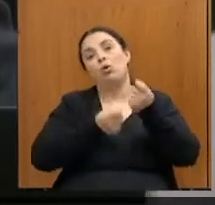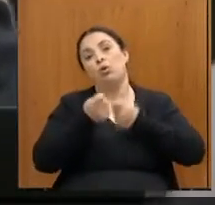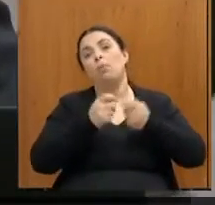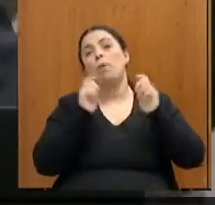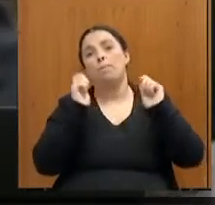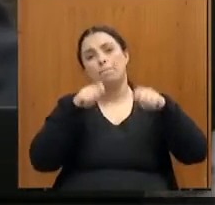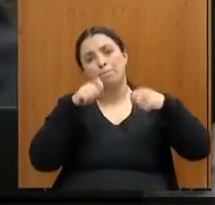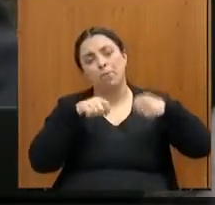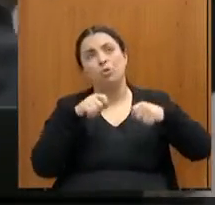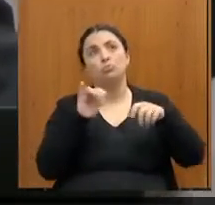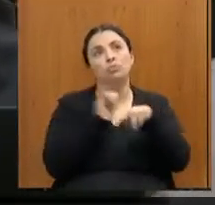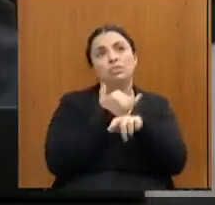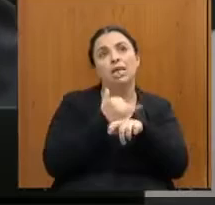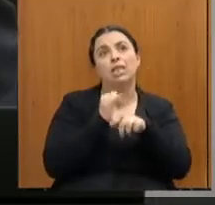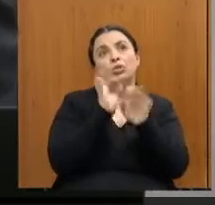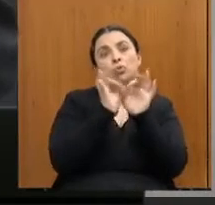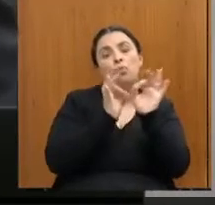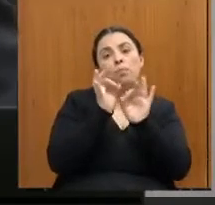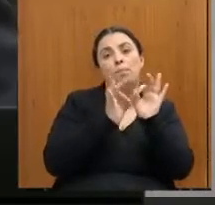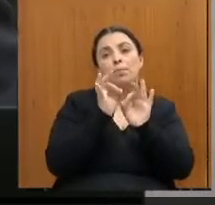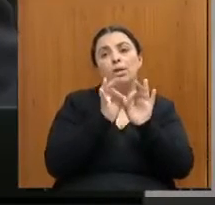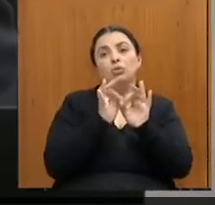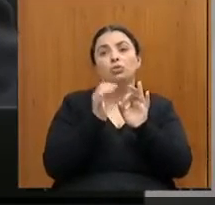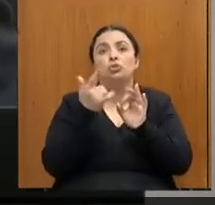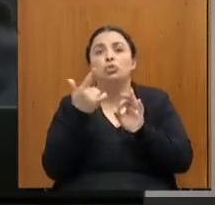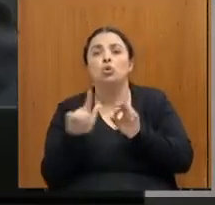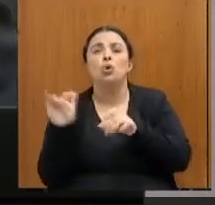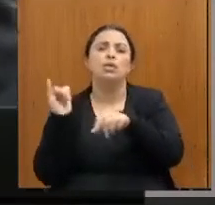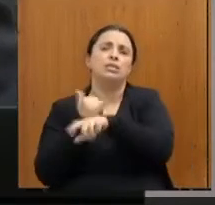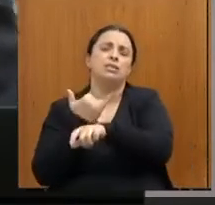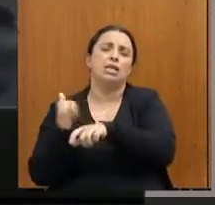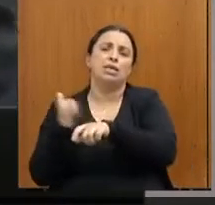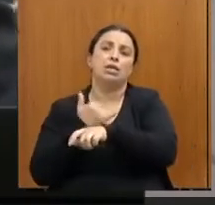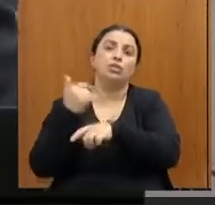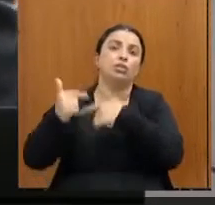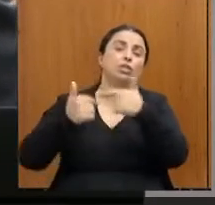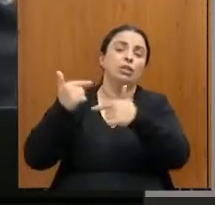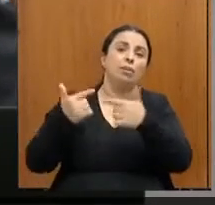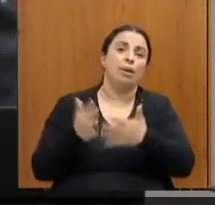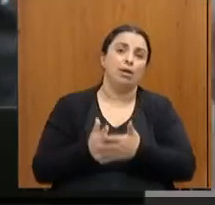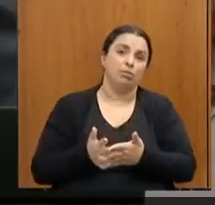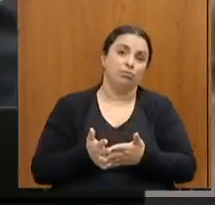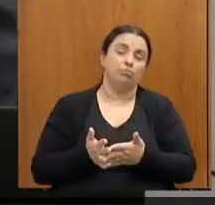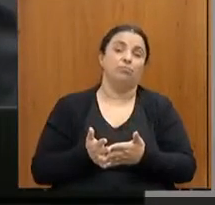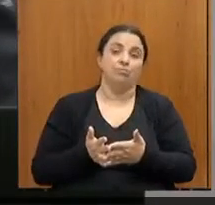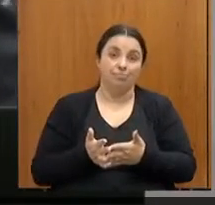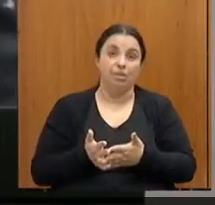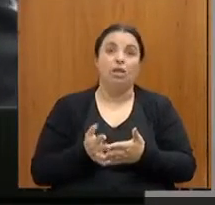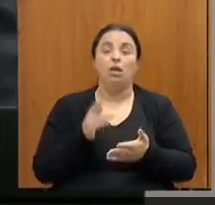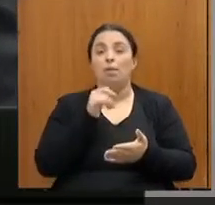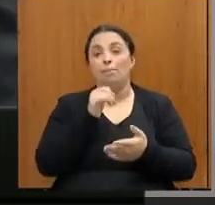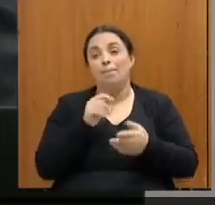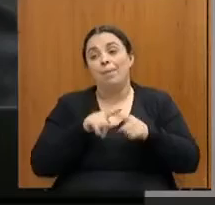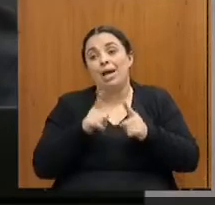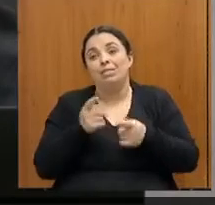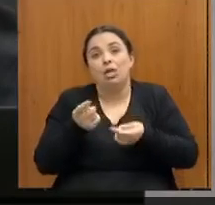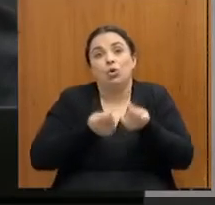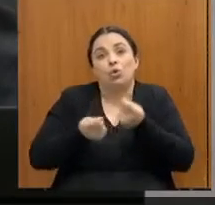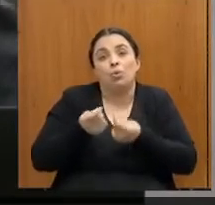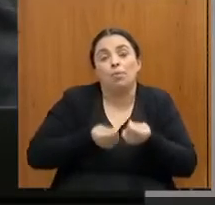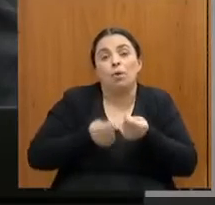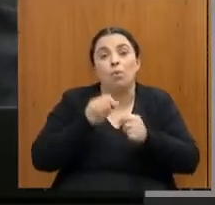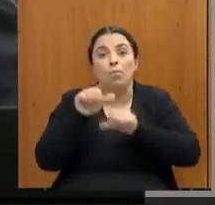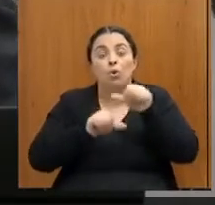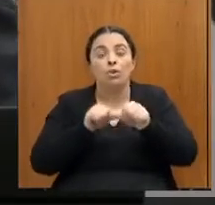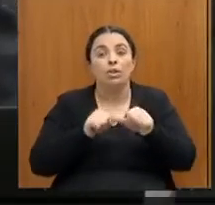alternativa para esses municípios que hoje Estão realmente não comodismo das suas arrecadações mas economia muda e amanhã nós podemos